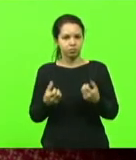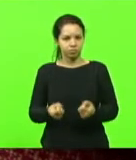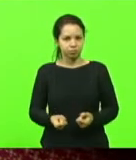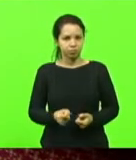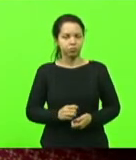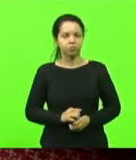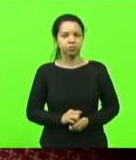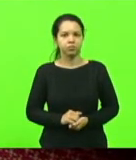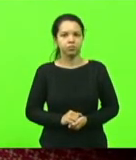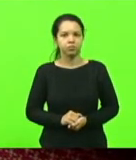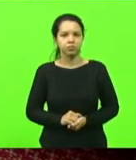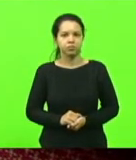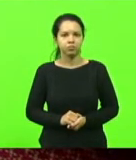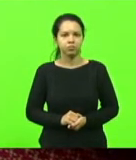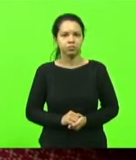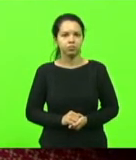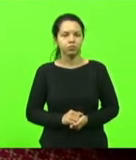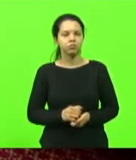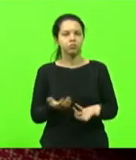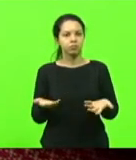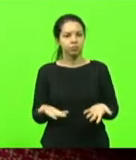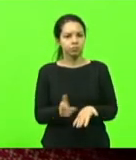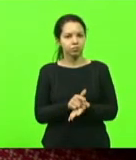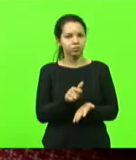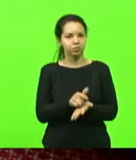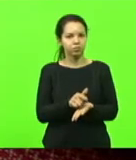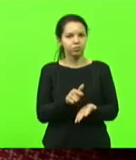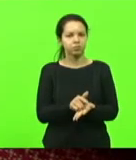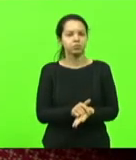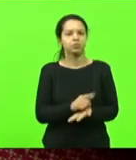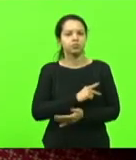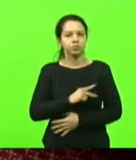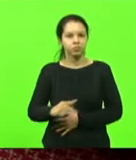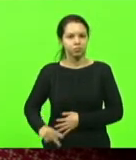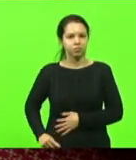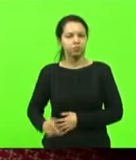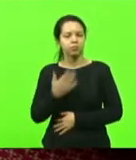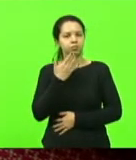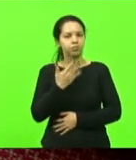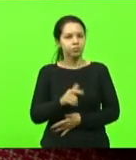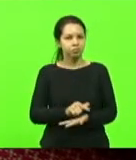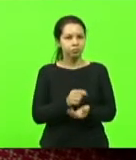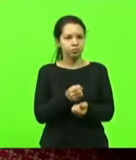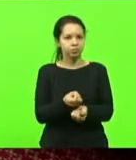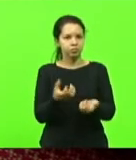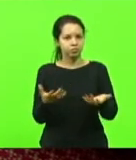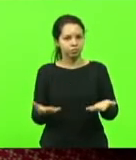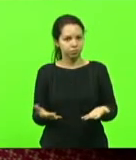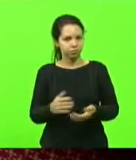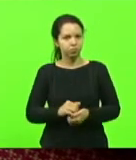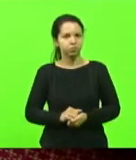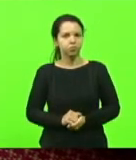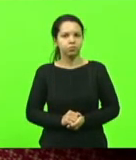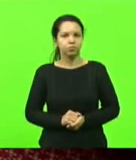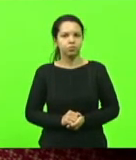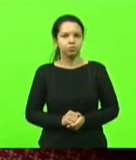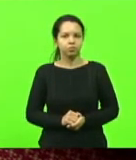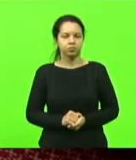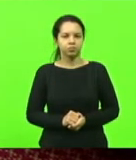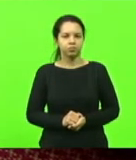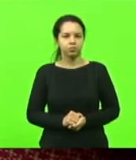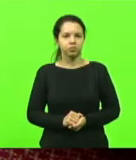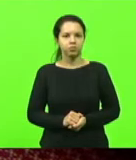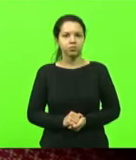aprovada. Expediente. O senhor presidente solicitou que se procedesse à distribuição. Breves